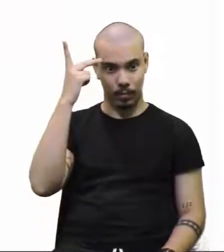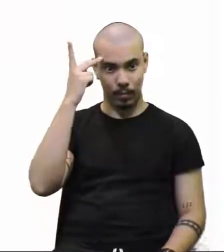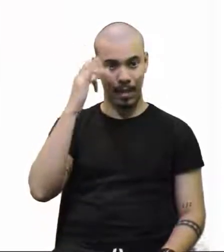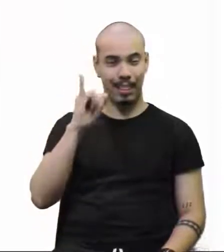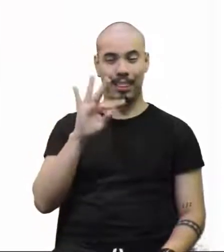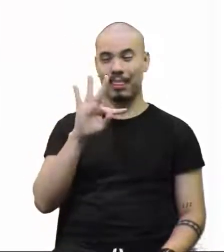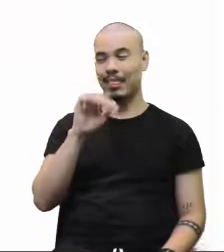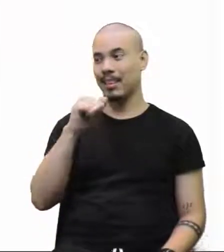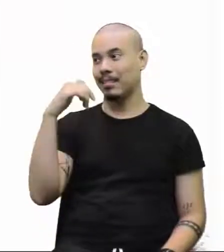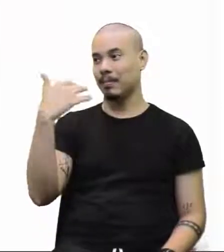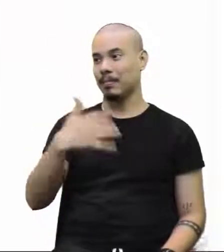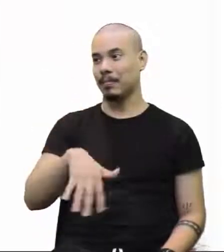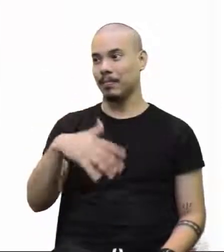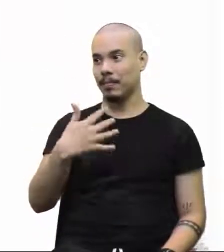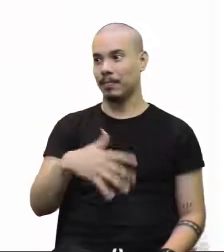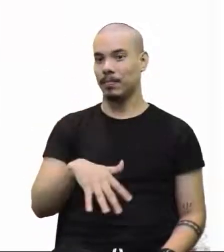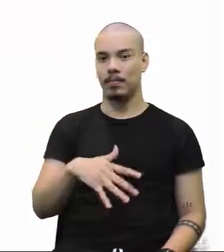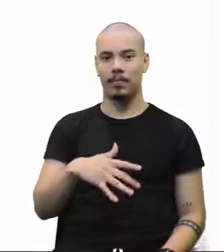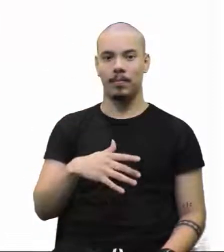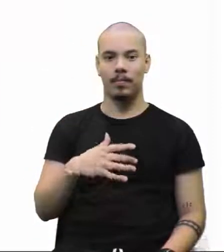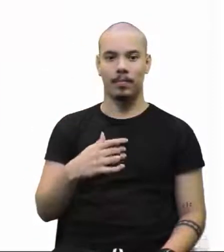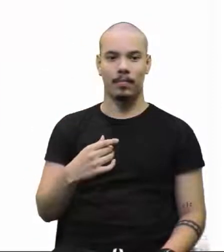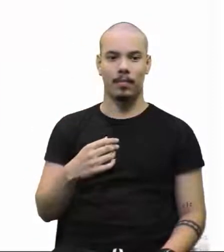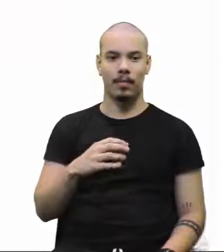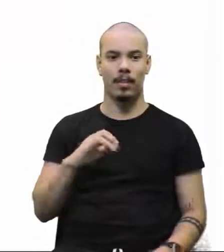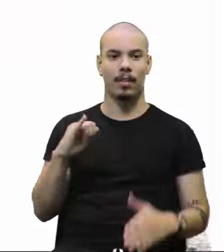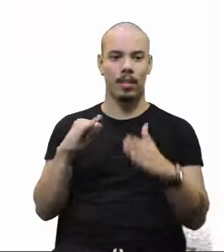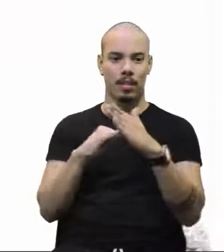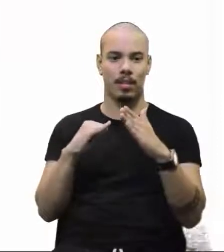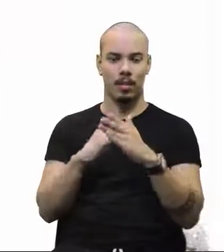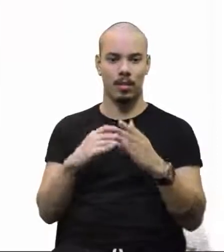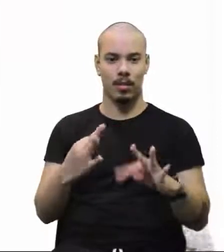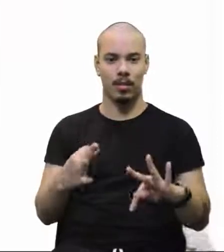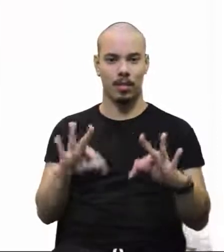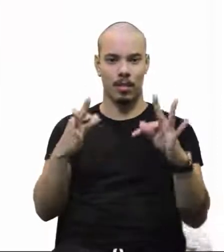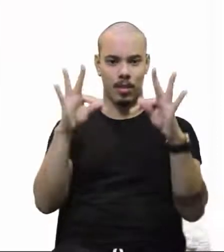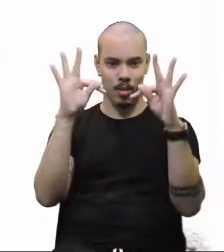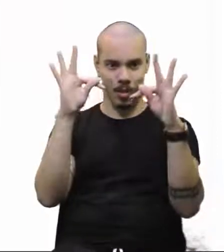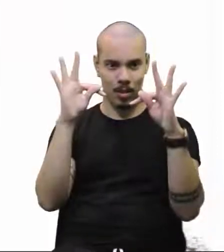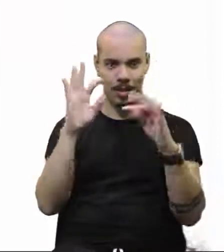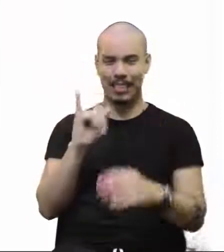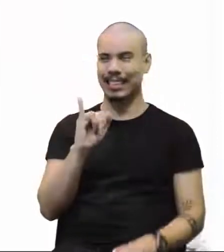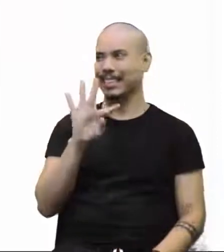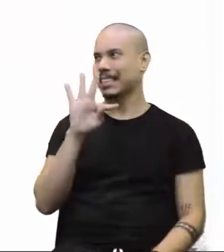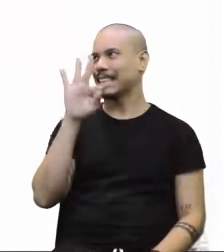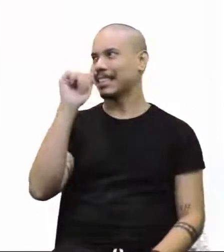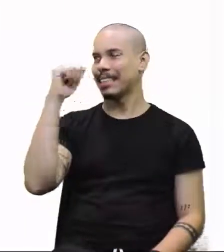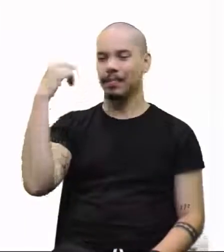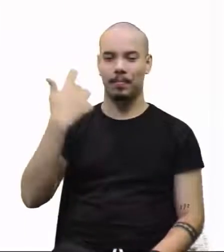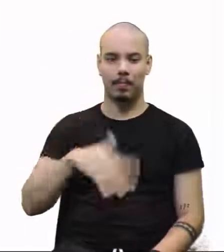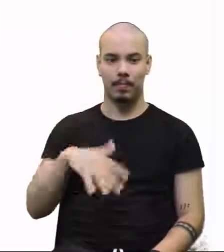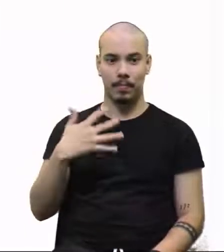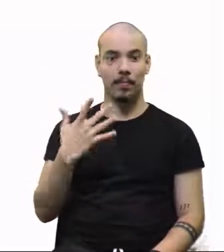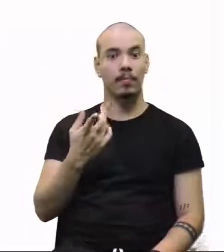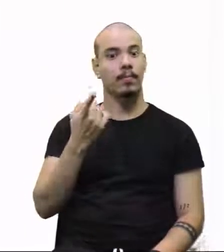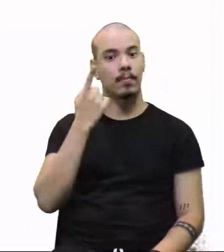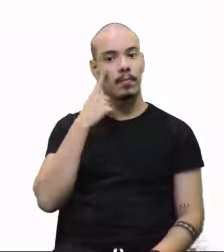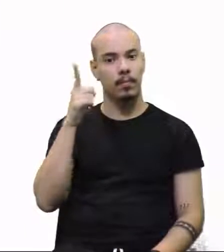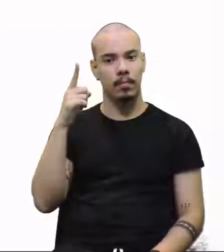isso aí é... Quando uma barra... Instituto Tecnológico Aeronáutico. Pessoal, olha a questão. Eita! Quando uma